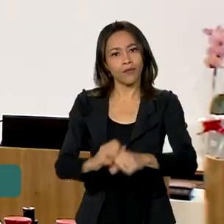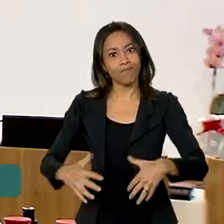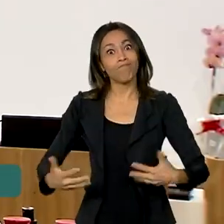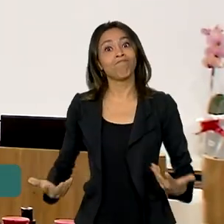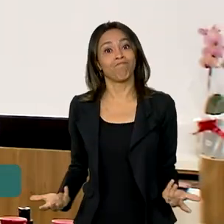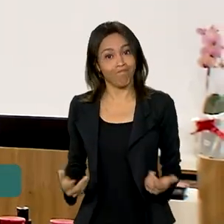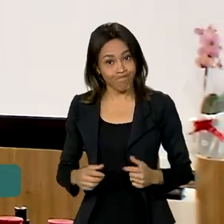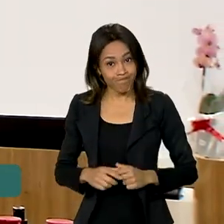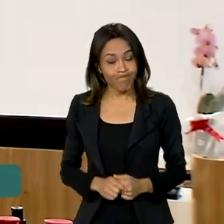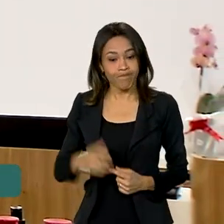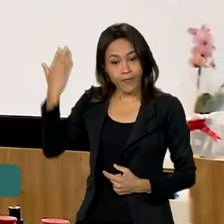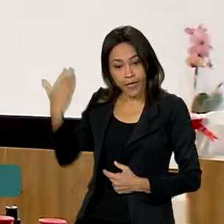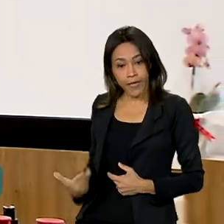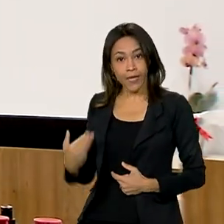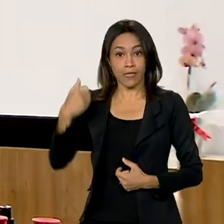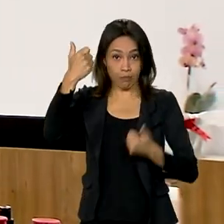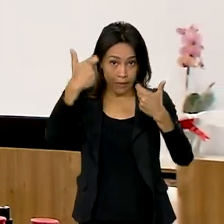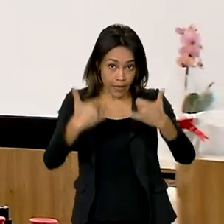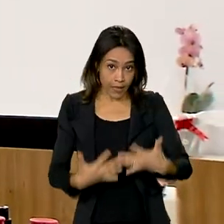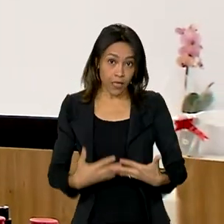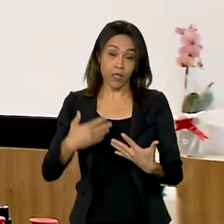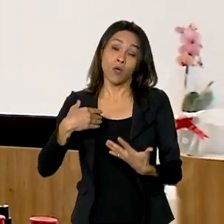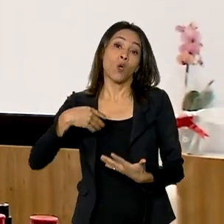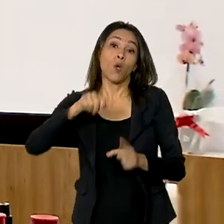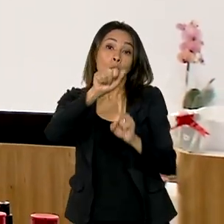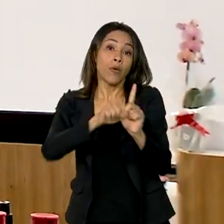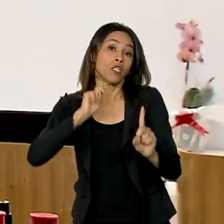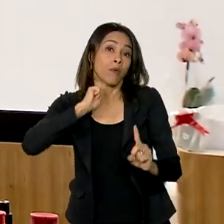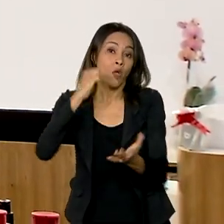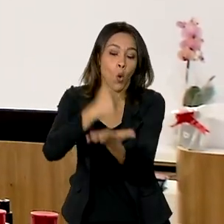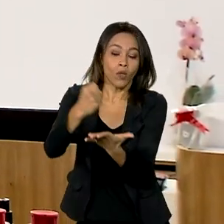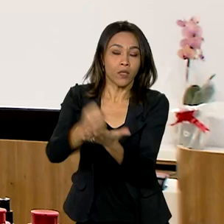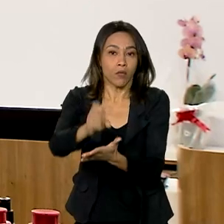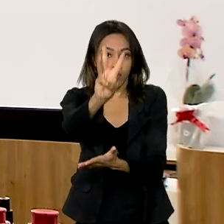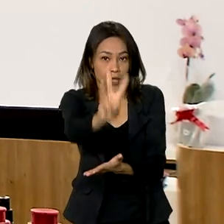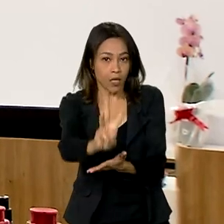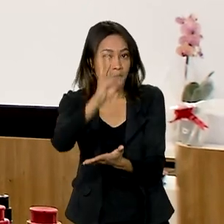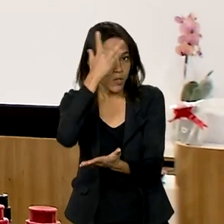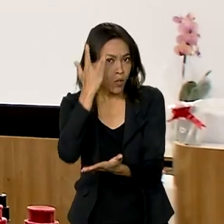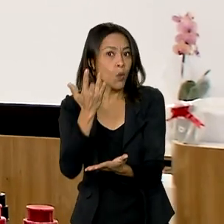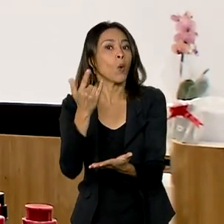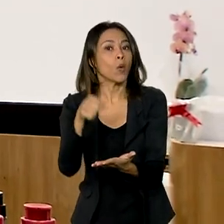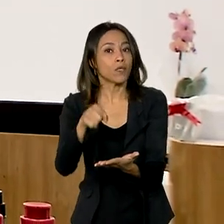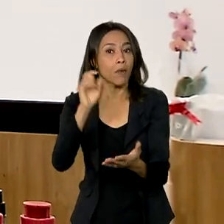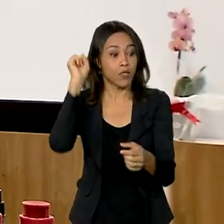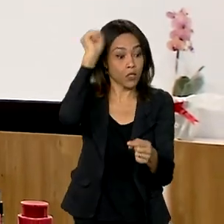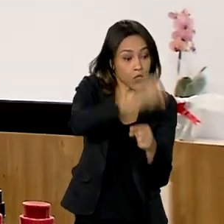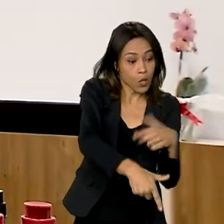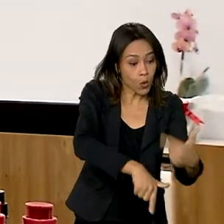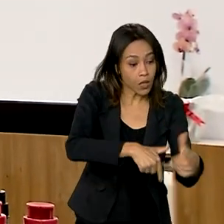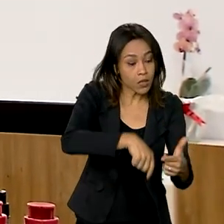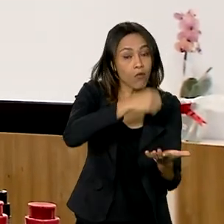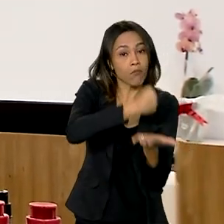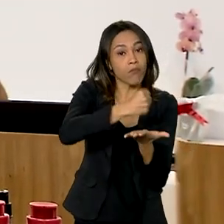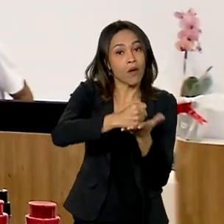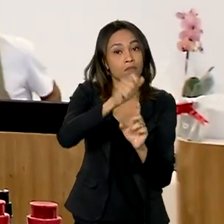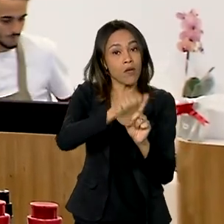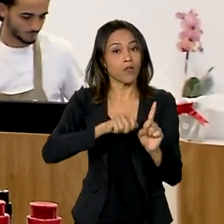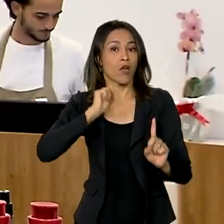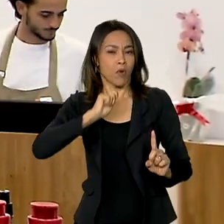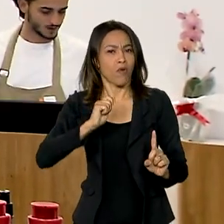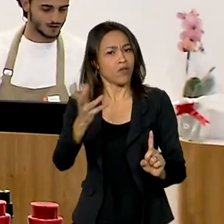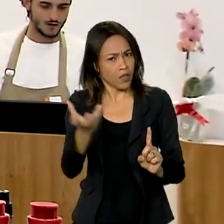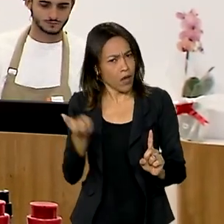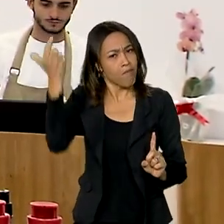Em abril a gente contratou 4 pessoas para treinar, né? Eles começaram a atuar em maio, mas só a contratação foi em abril mesmo. E a gente pretende sim contratar